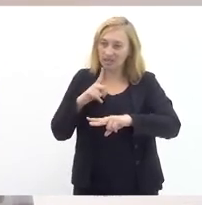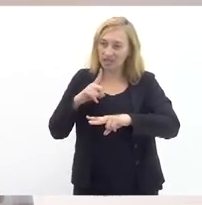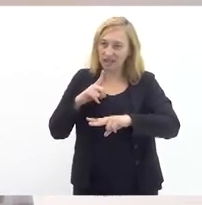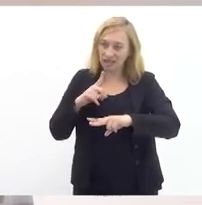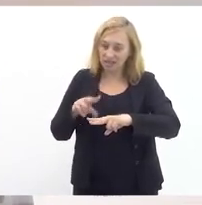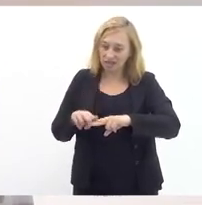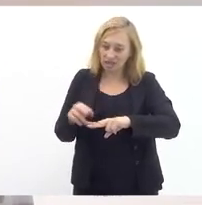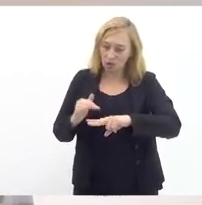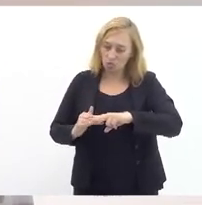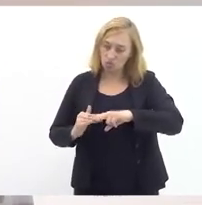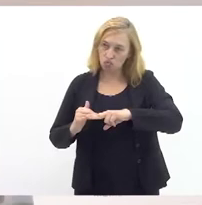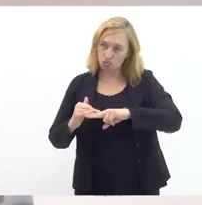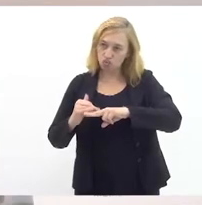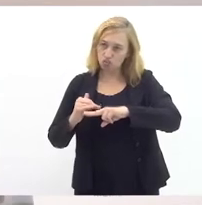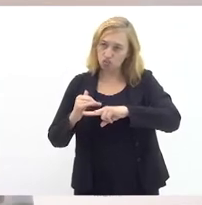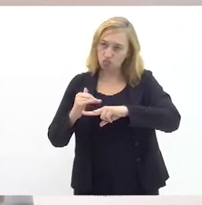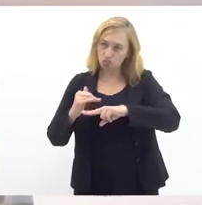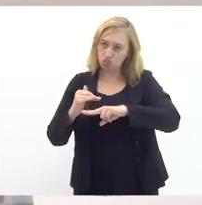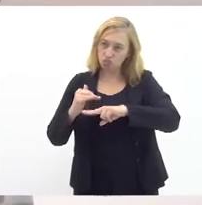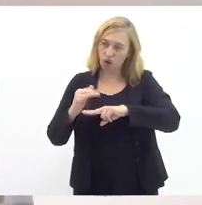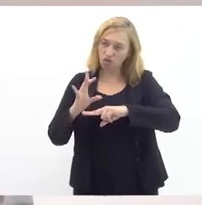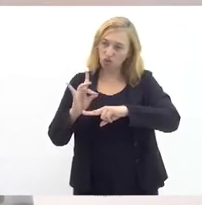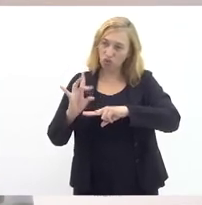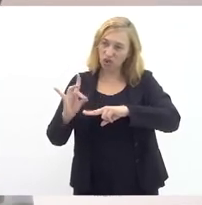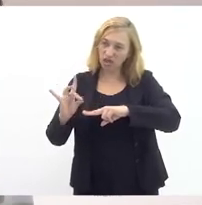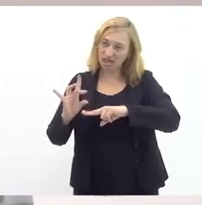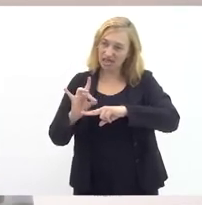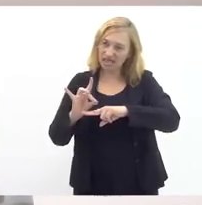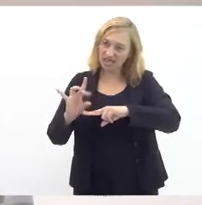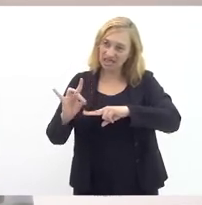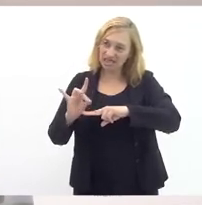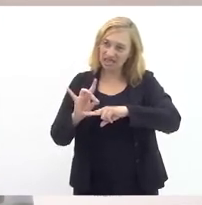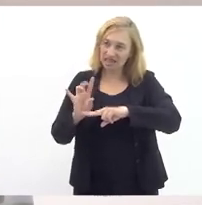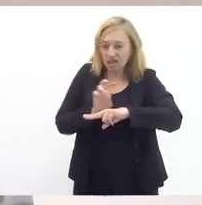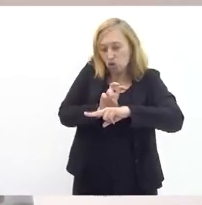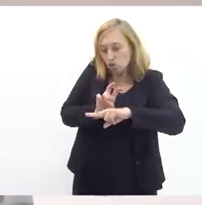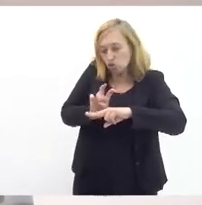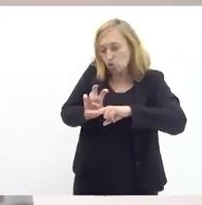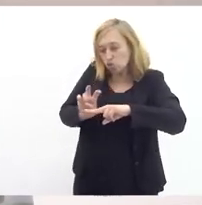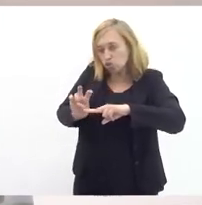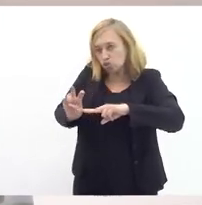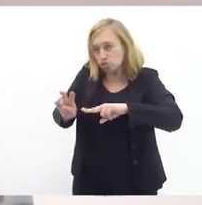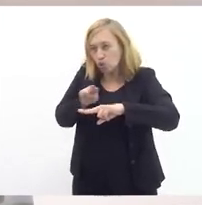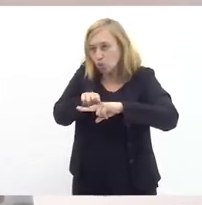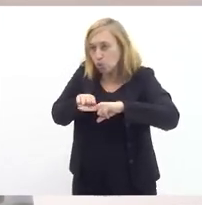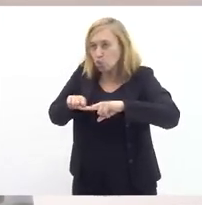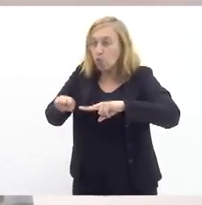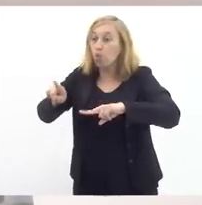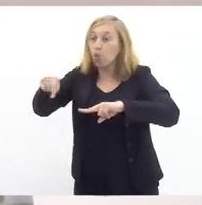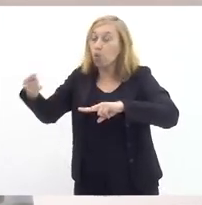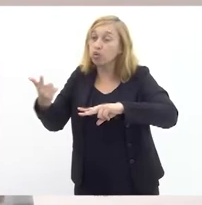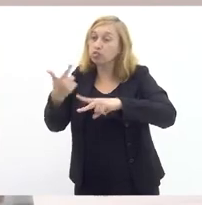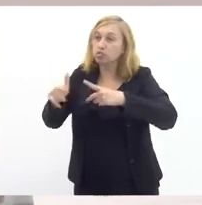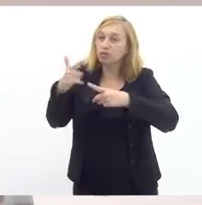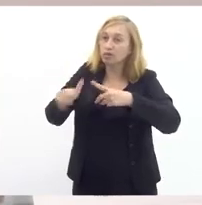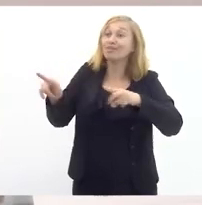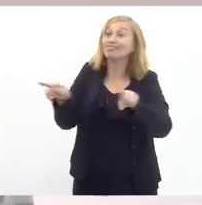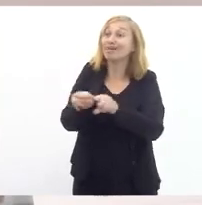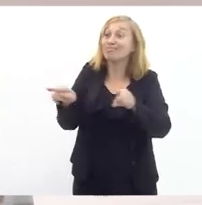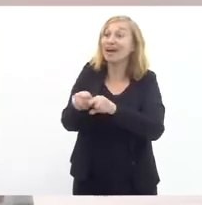para cima e aí fica lama nos trilhos, que é outro problema. O lixo também